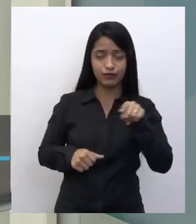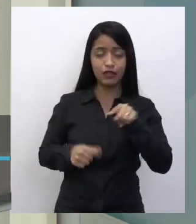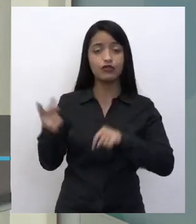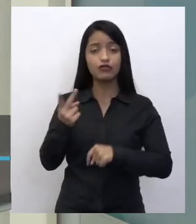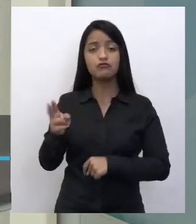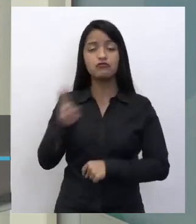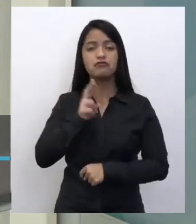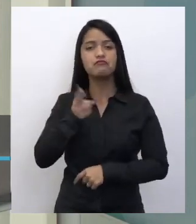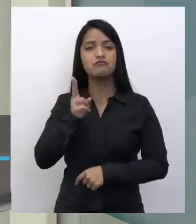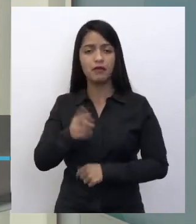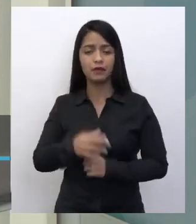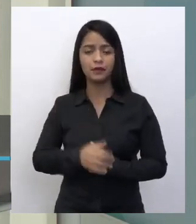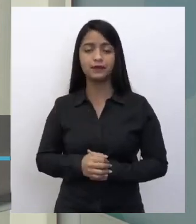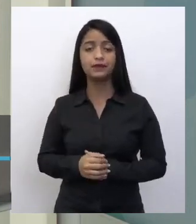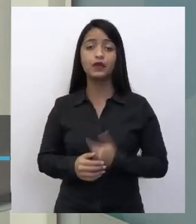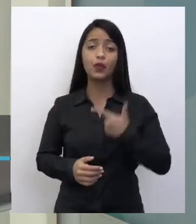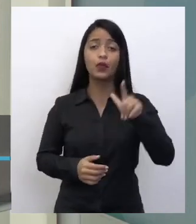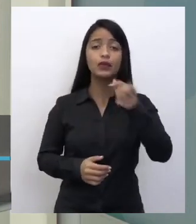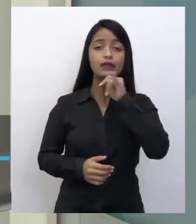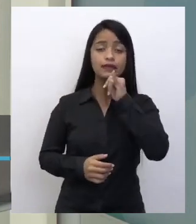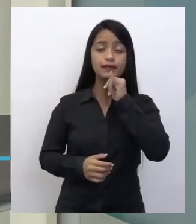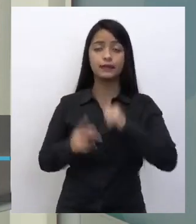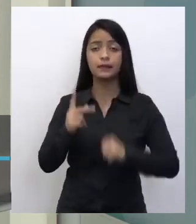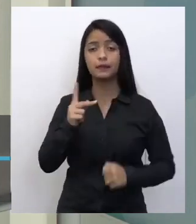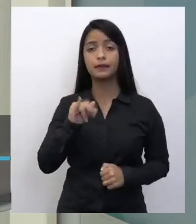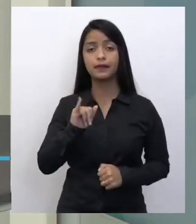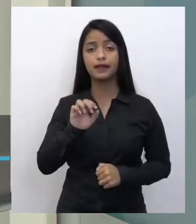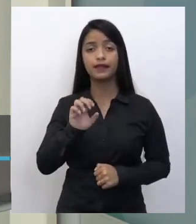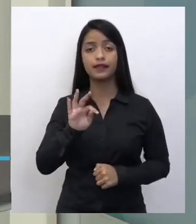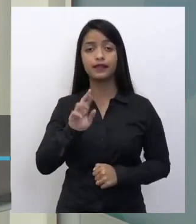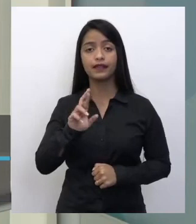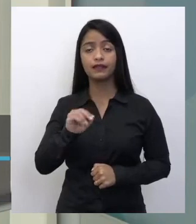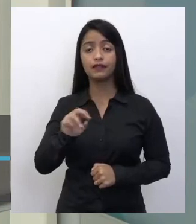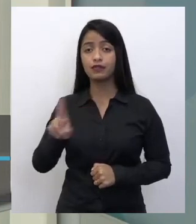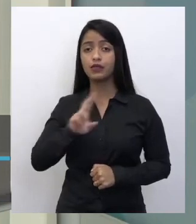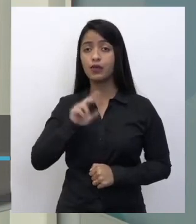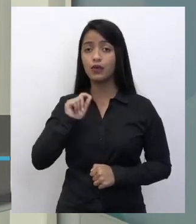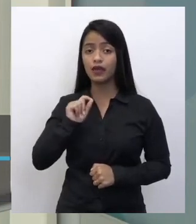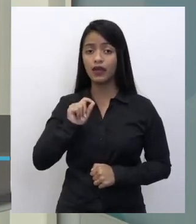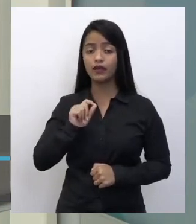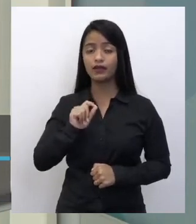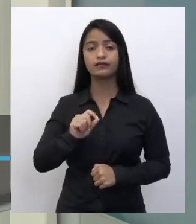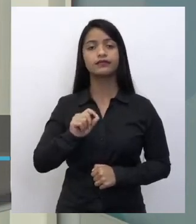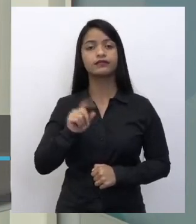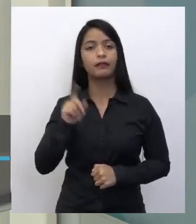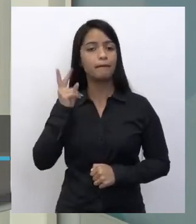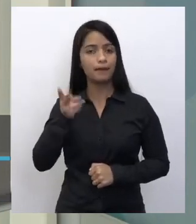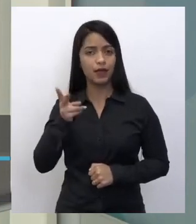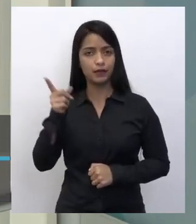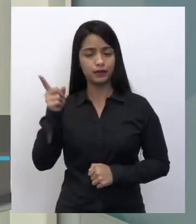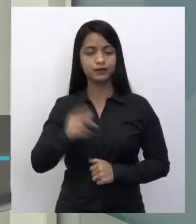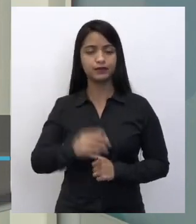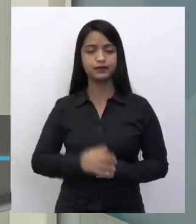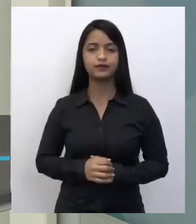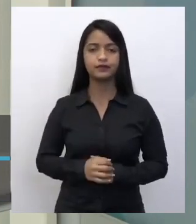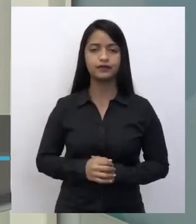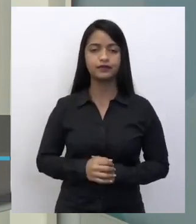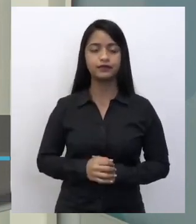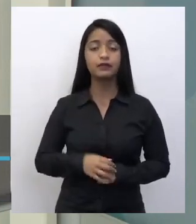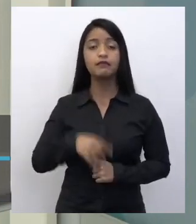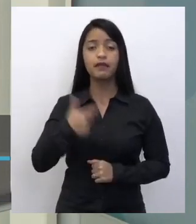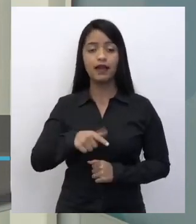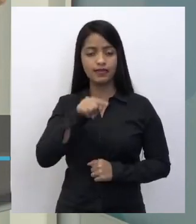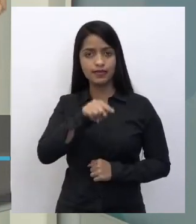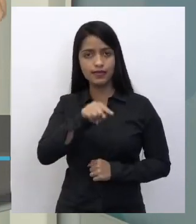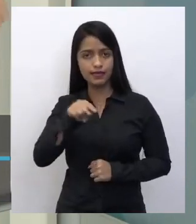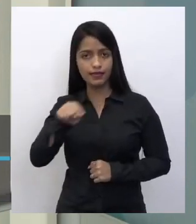A gente teve outros exemplos. O Pietro Rodrigues colocou. Mas afinal de contas. Três aí, isso. Aí o